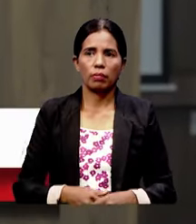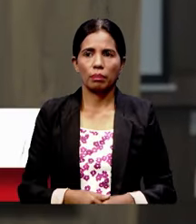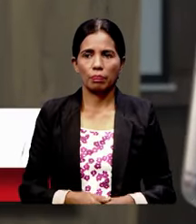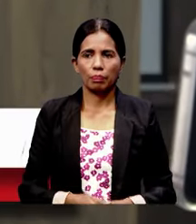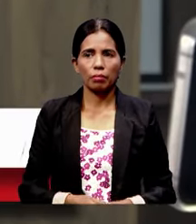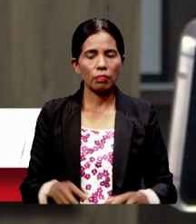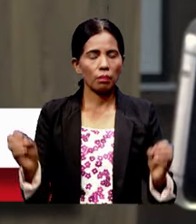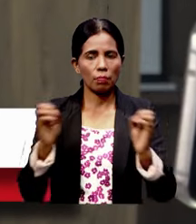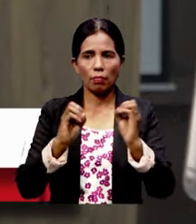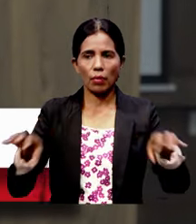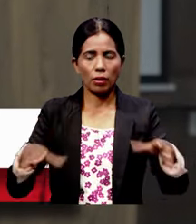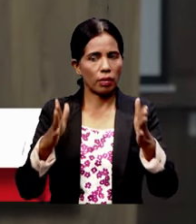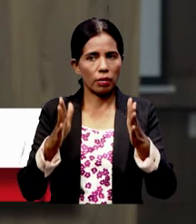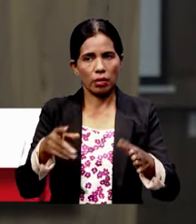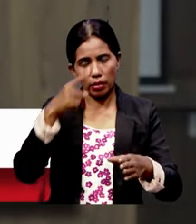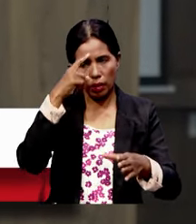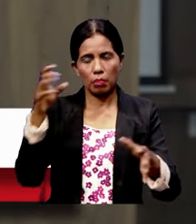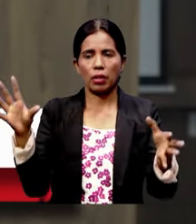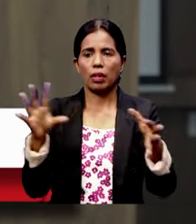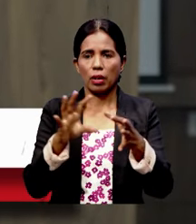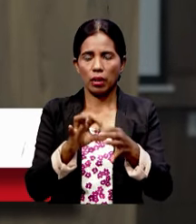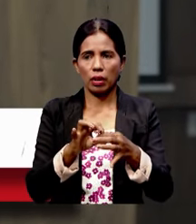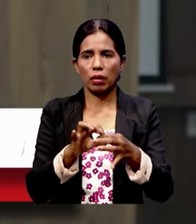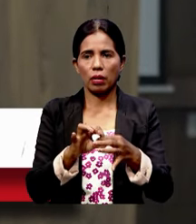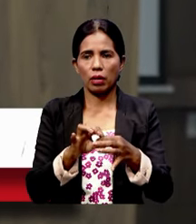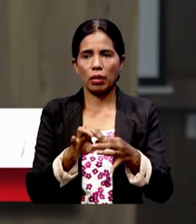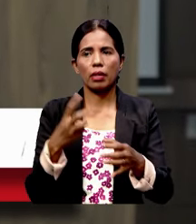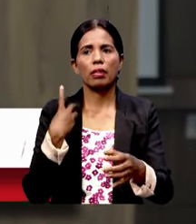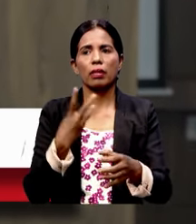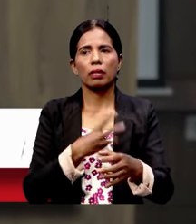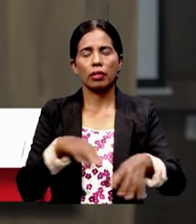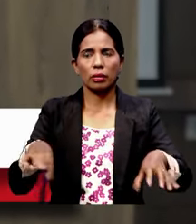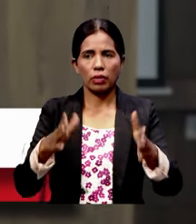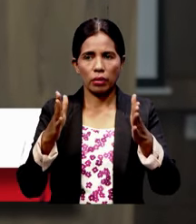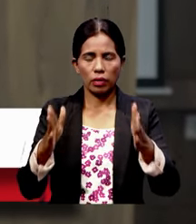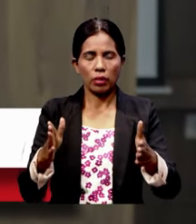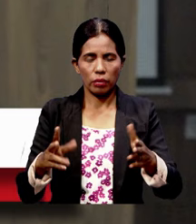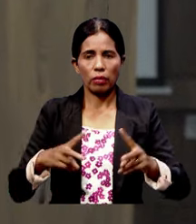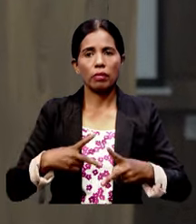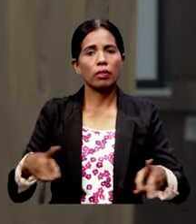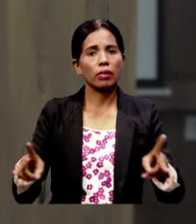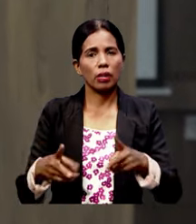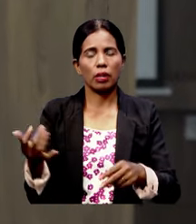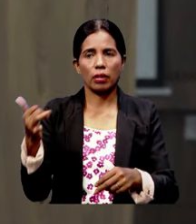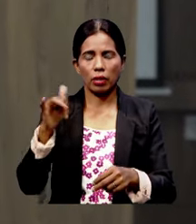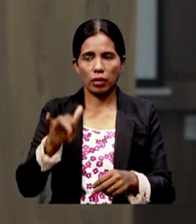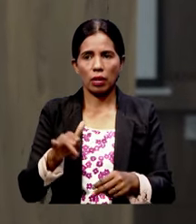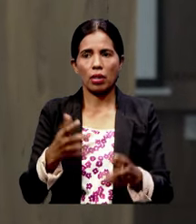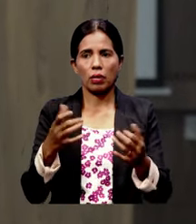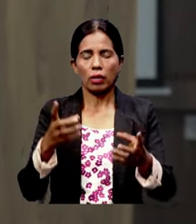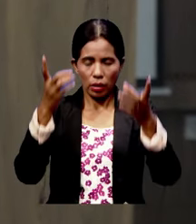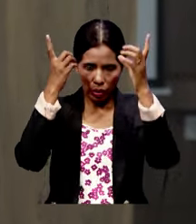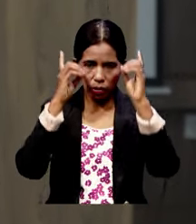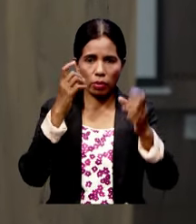menos recursos humanos tamba ligado ho e tenia funcionário contratar o Sira nevema kato termina